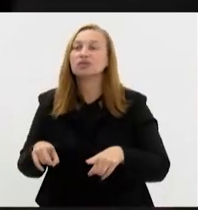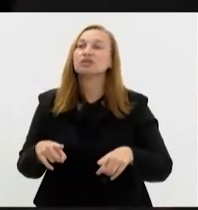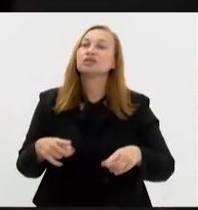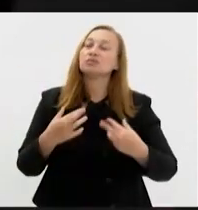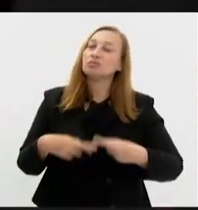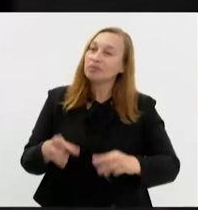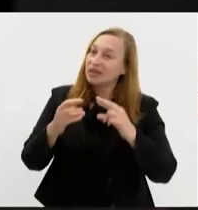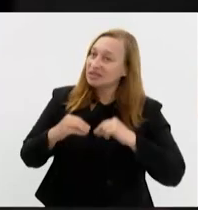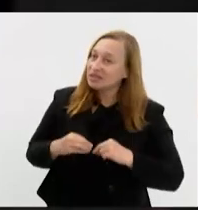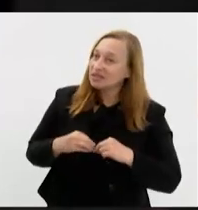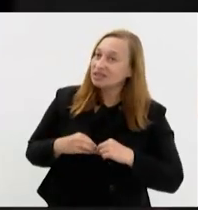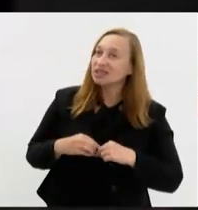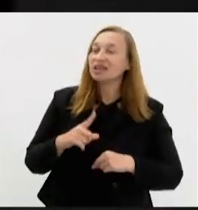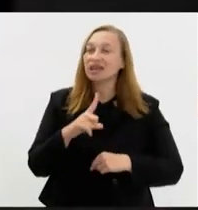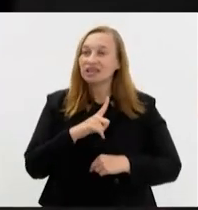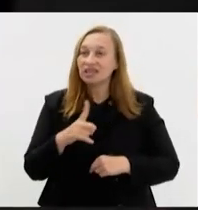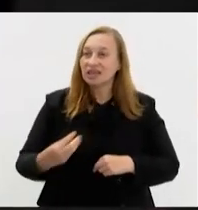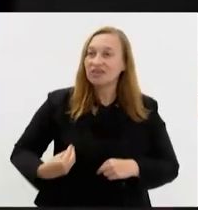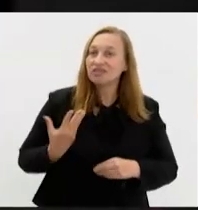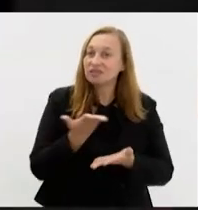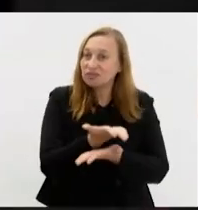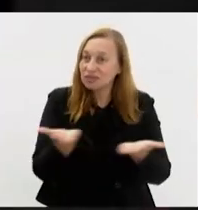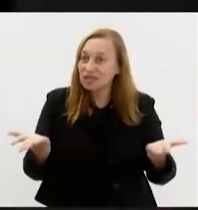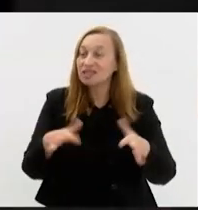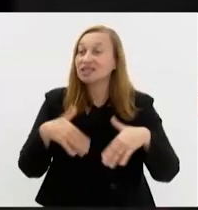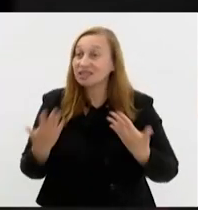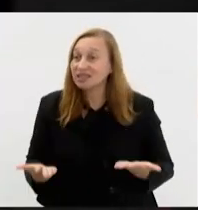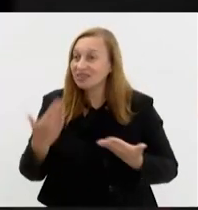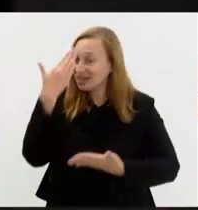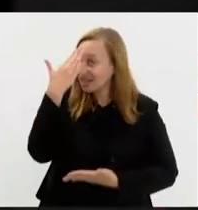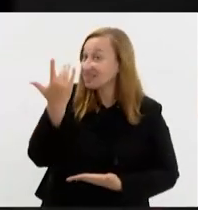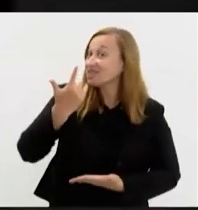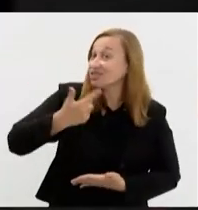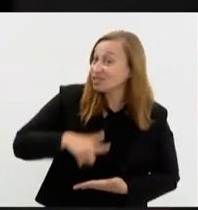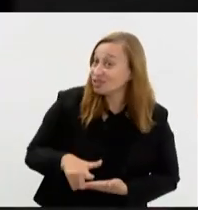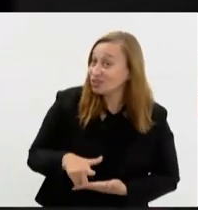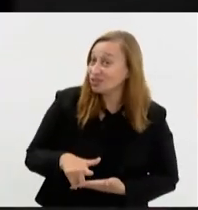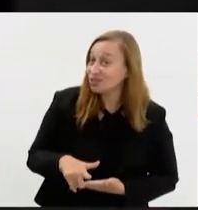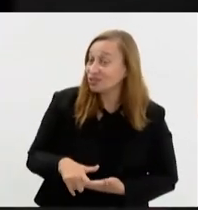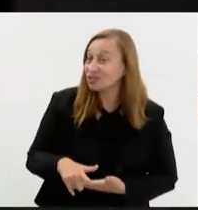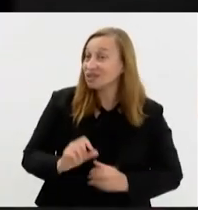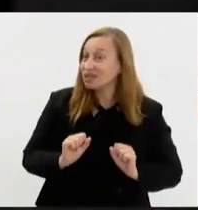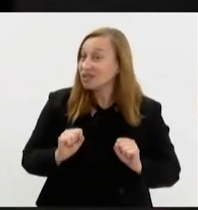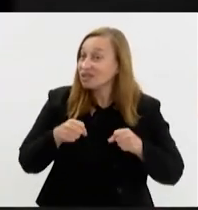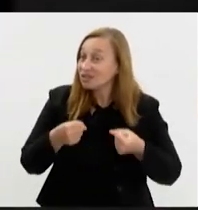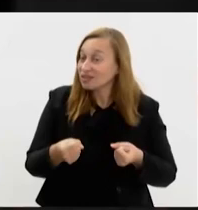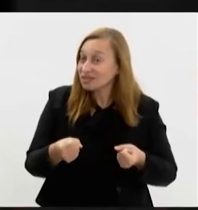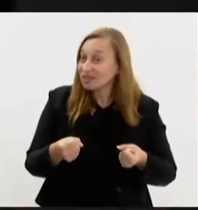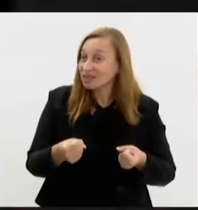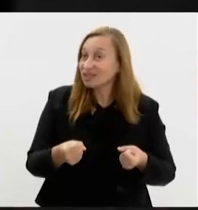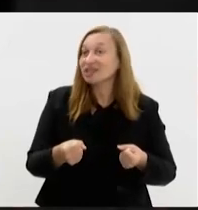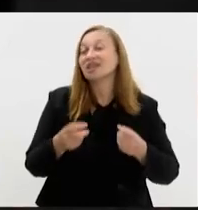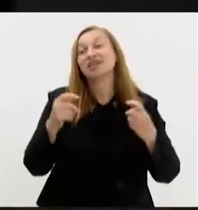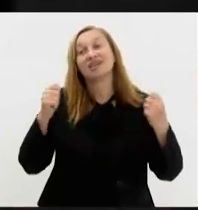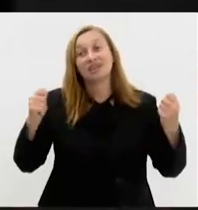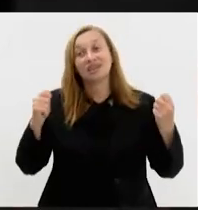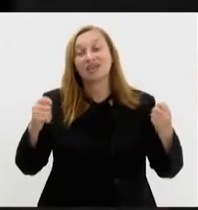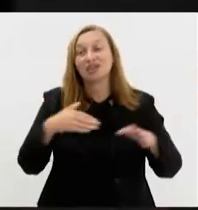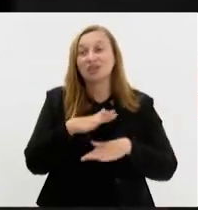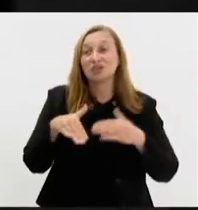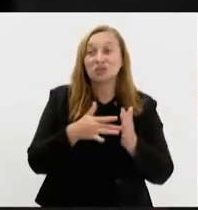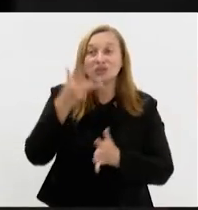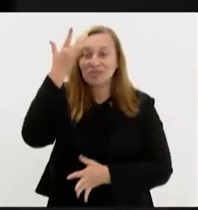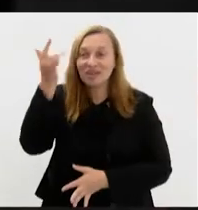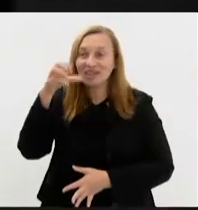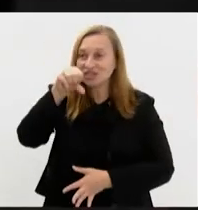presente é ter a presença de vocês então agradeço mais uma vez e deixo reforçado que eu espero todo mundo amanhã